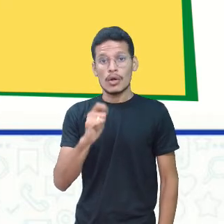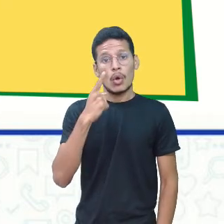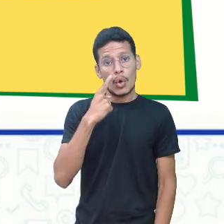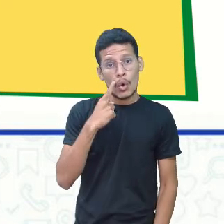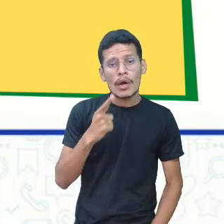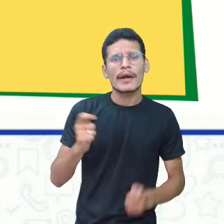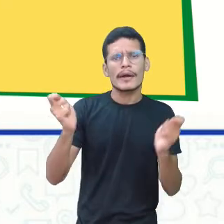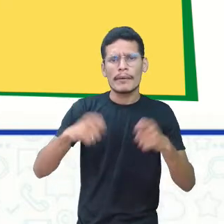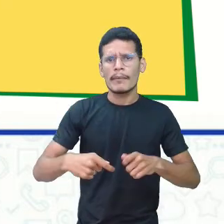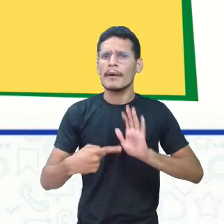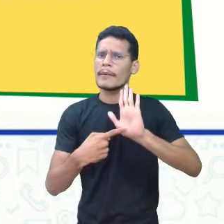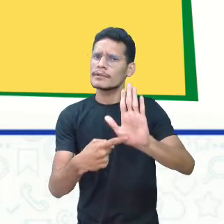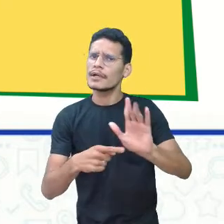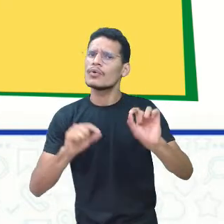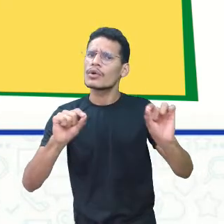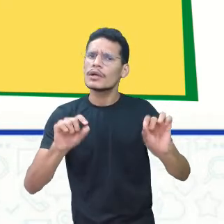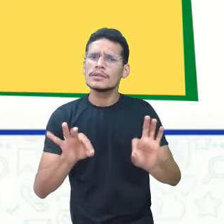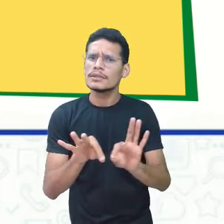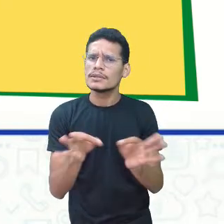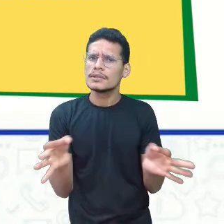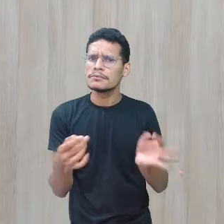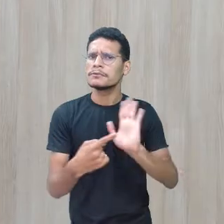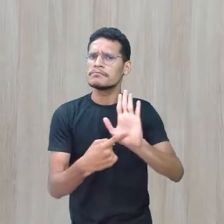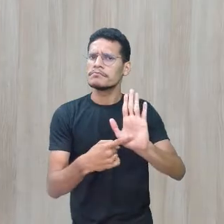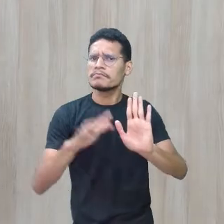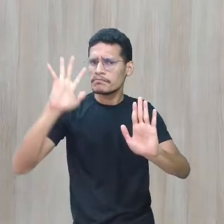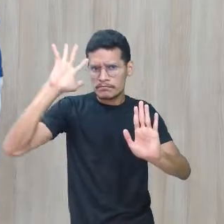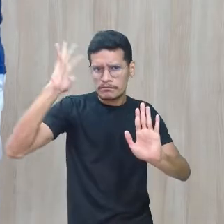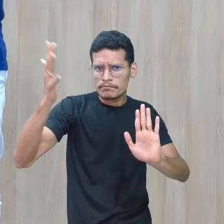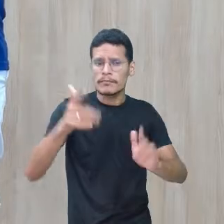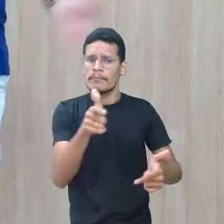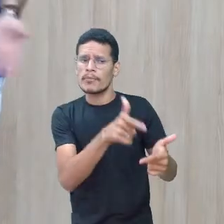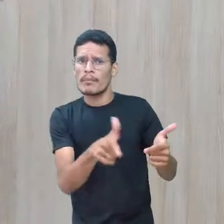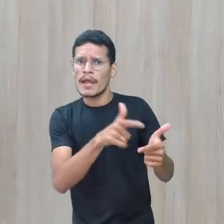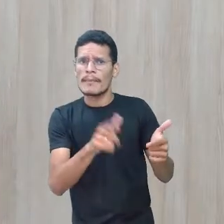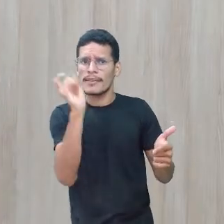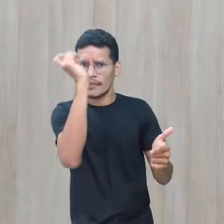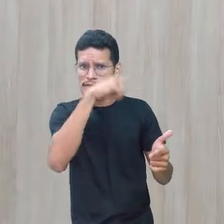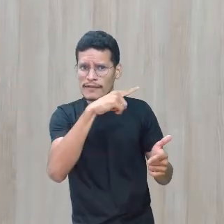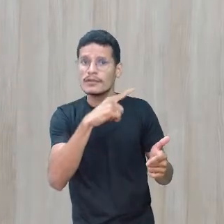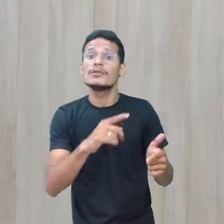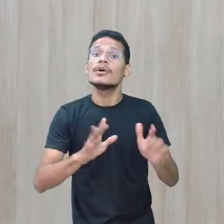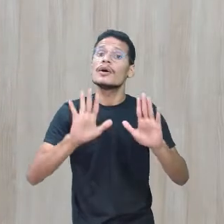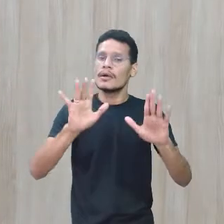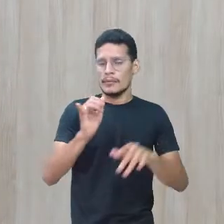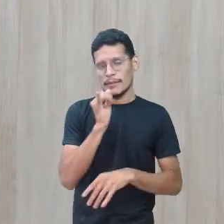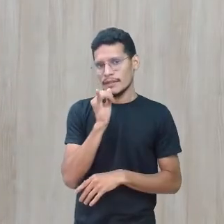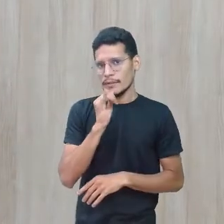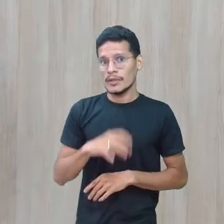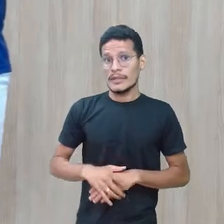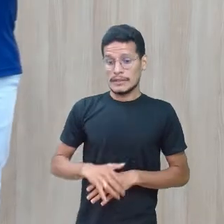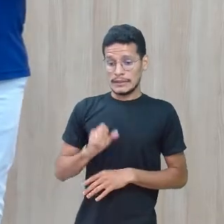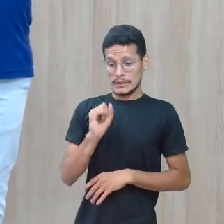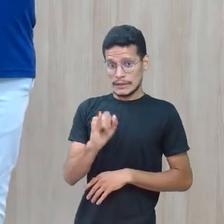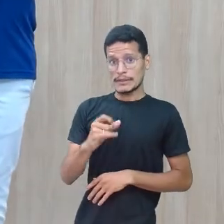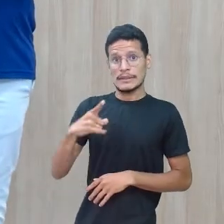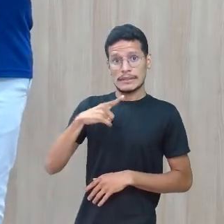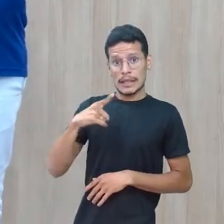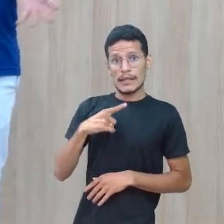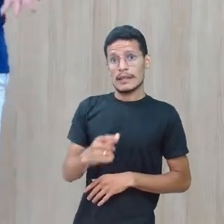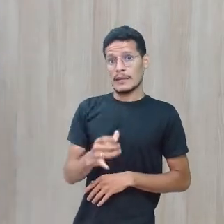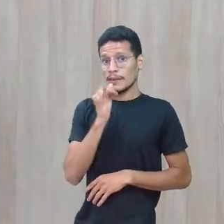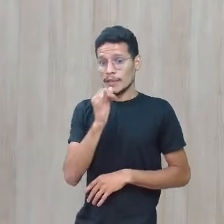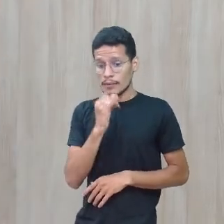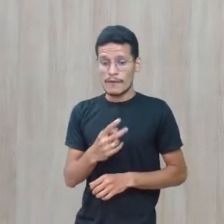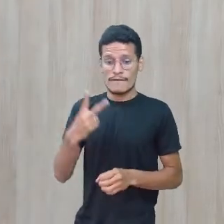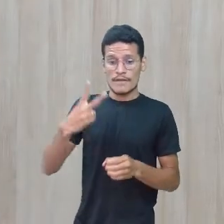tende a apresentar uma solução bem simples para problemas complexos. Então, tipo, se a gente tem um grande índice